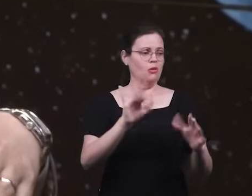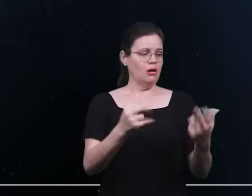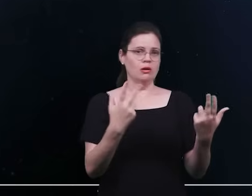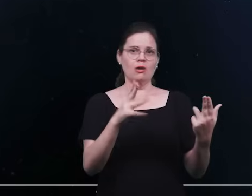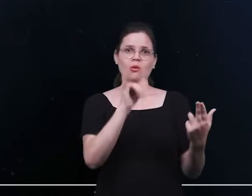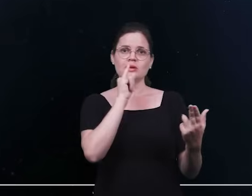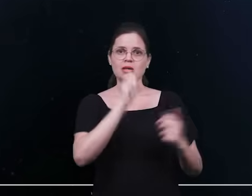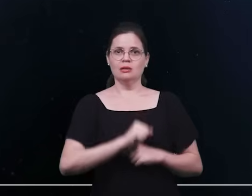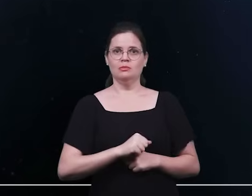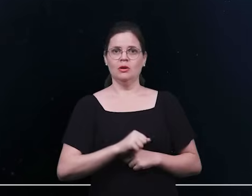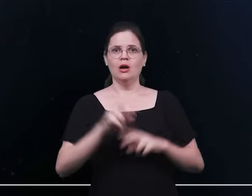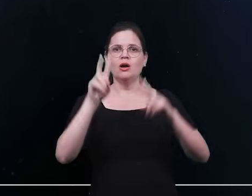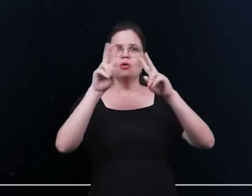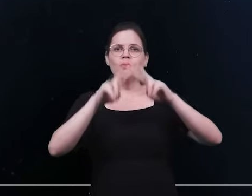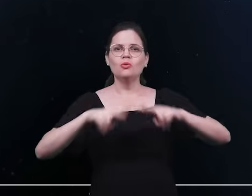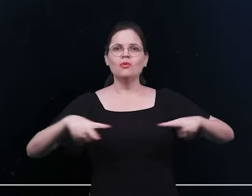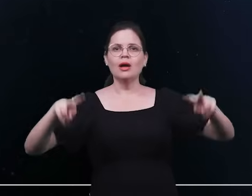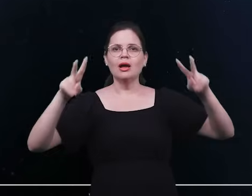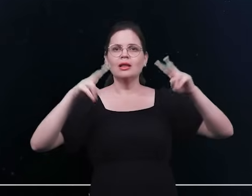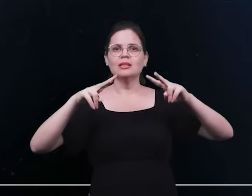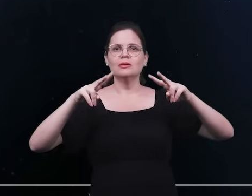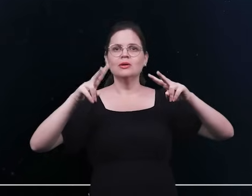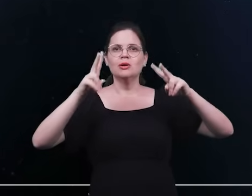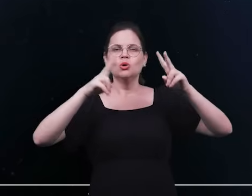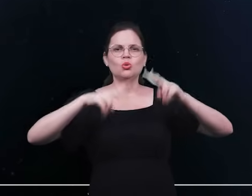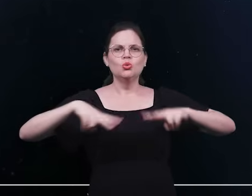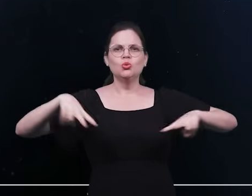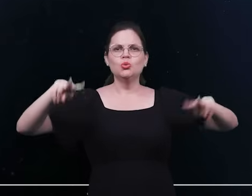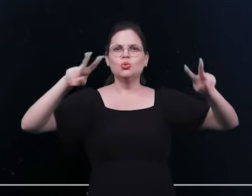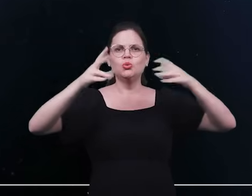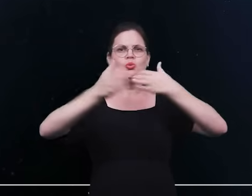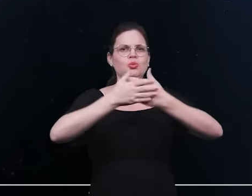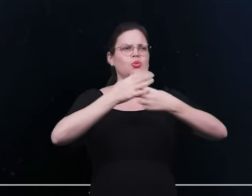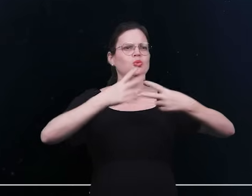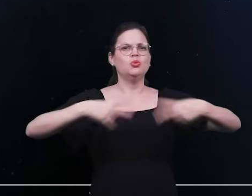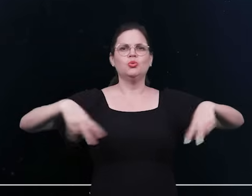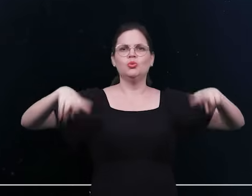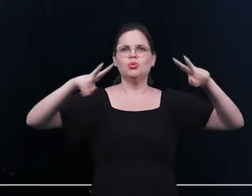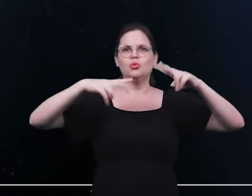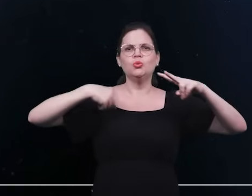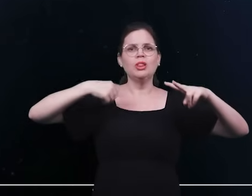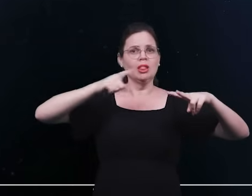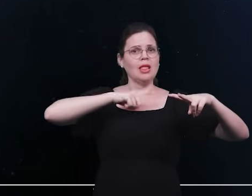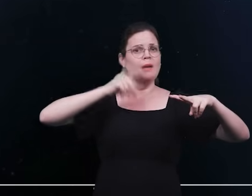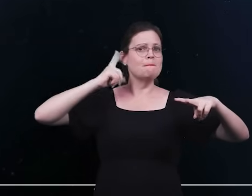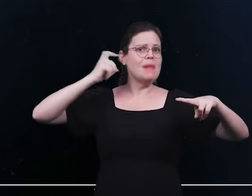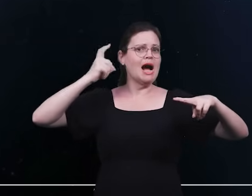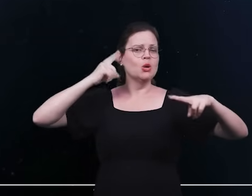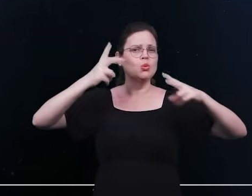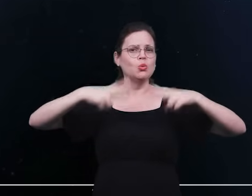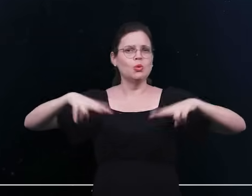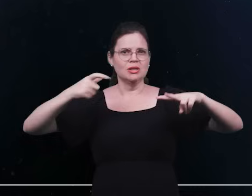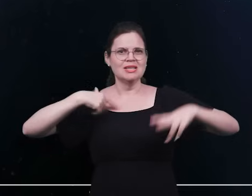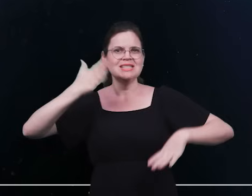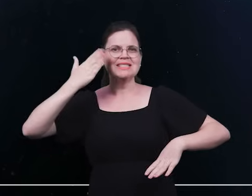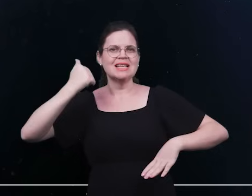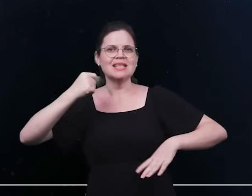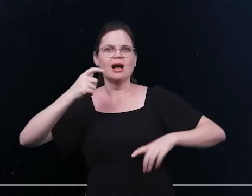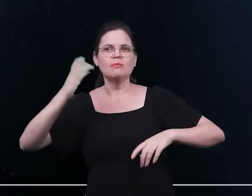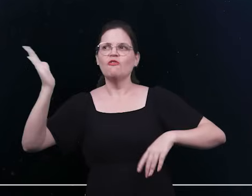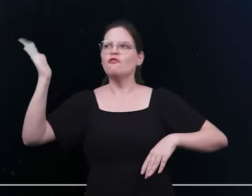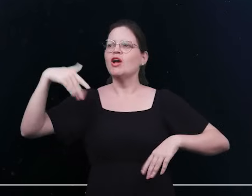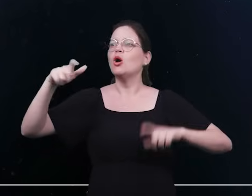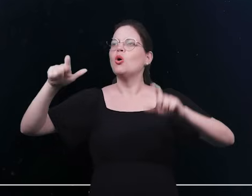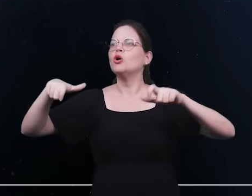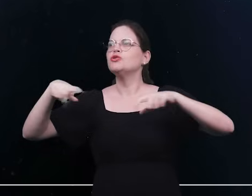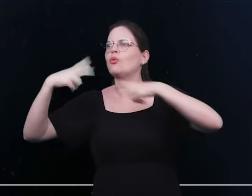quer e ouves a sua voz mas não sabes onde vem nem para onde vai assim é todo aquele